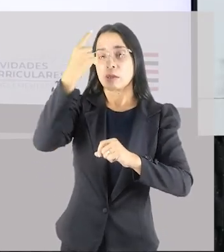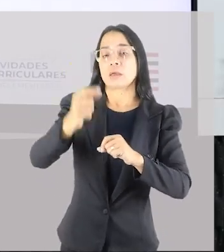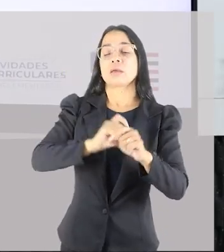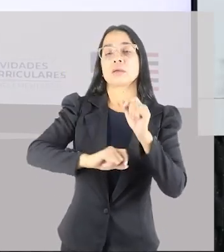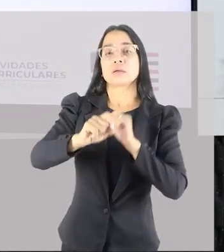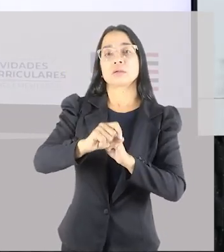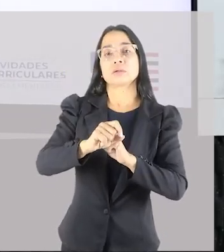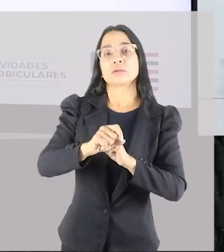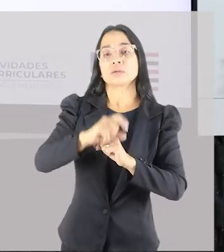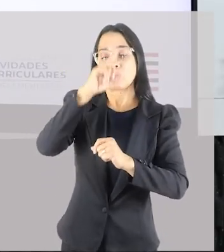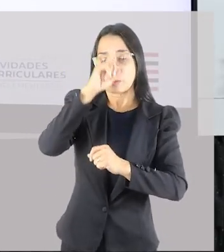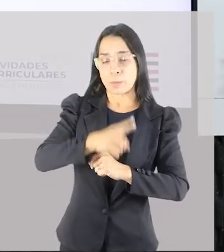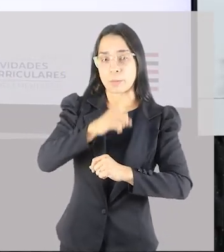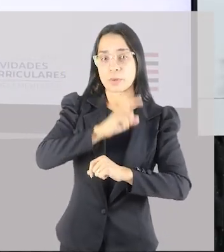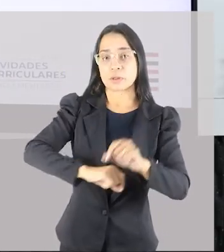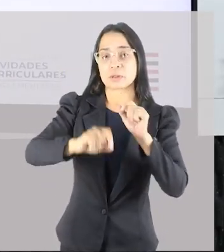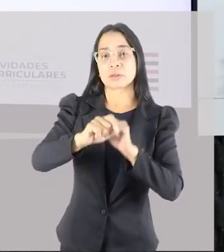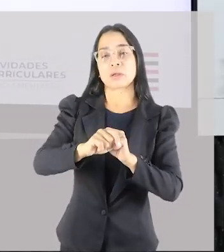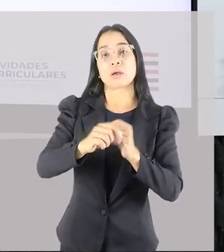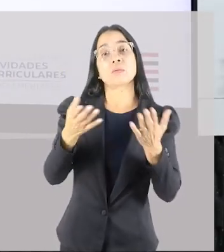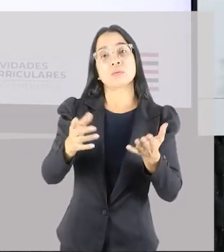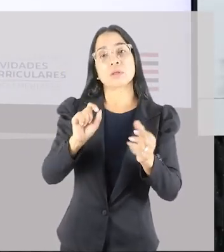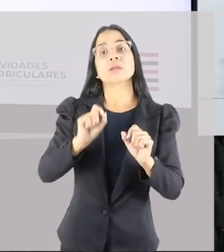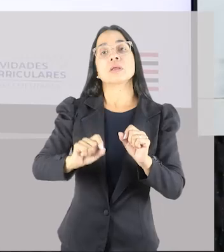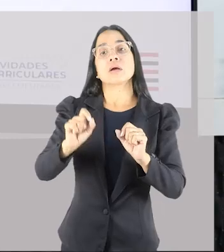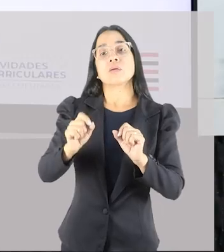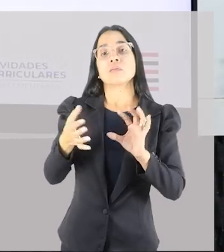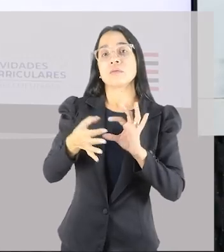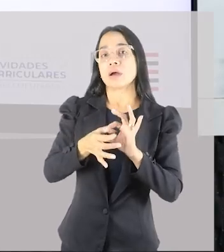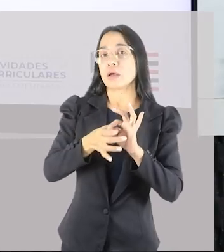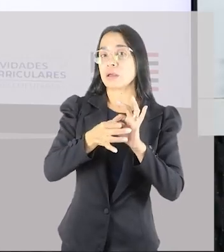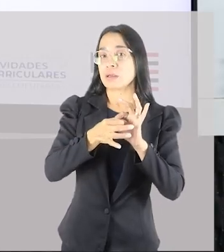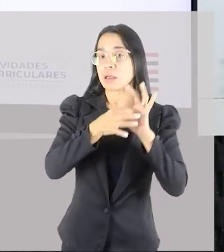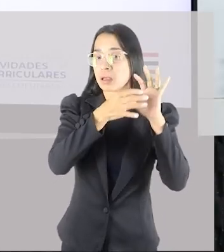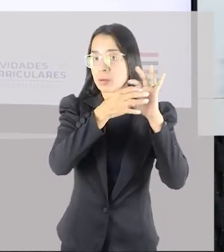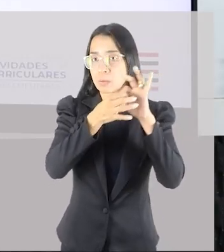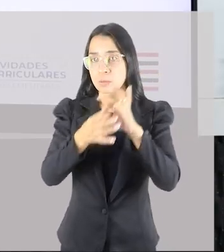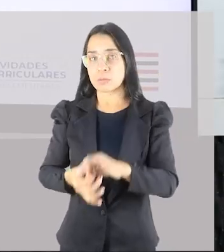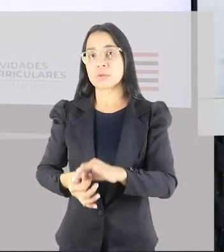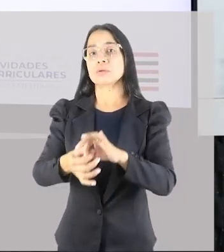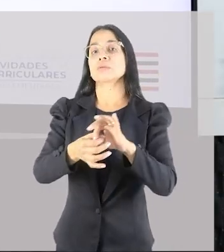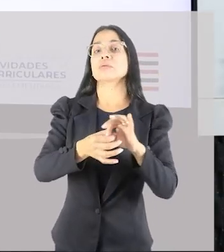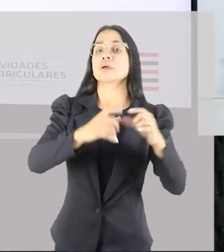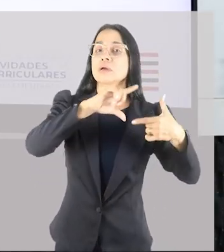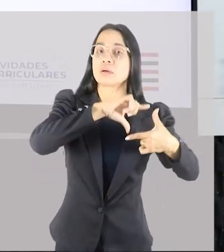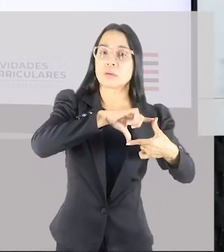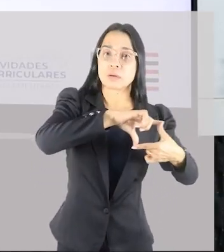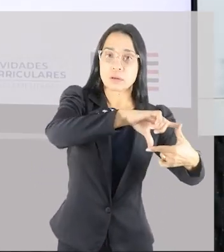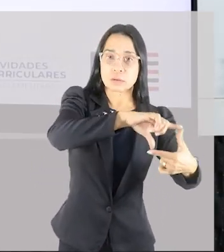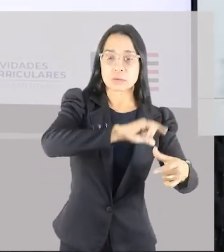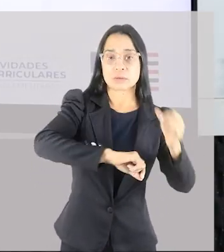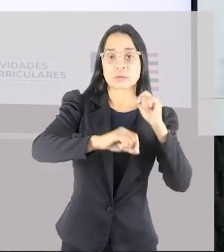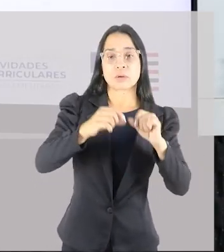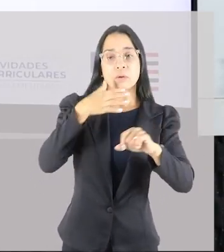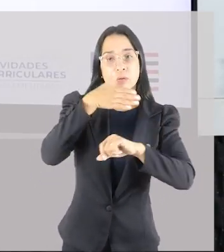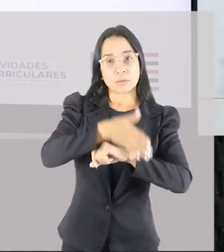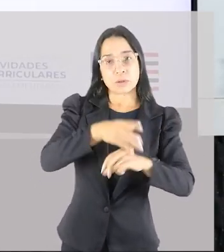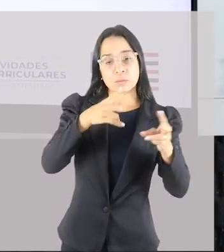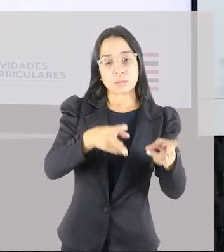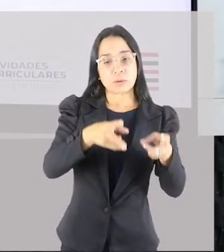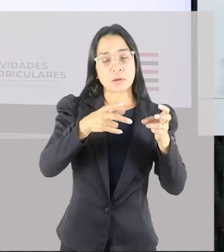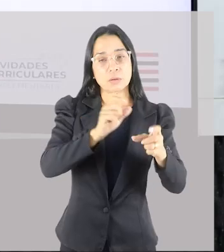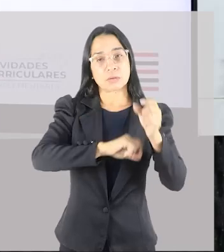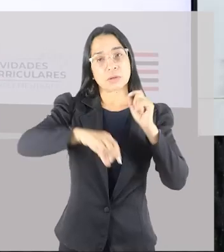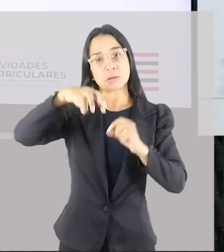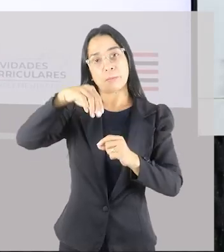levar a uma alienação certo obviamente que dentro de uma concepção marxista funciona mais ou menos